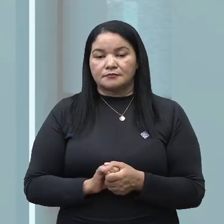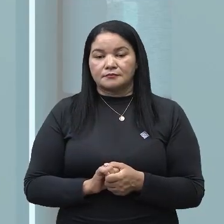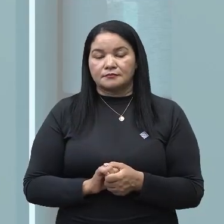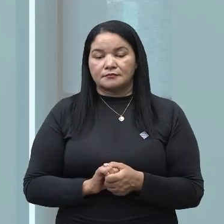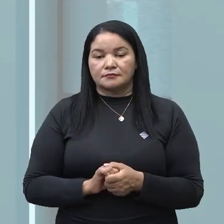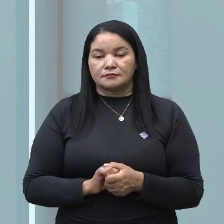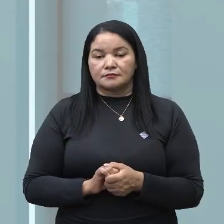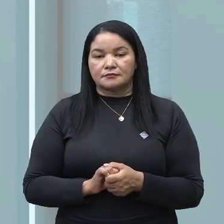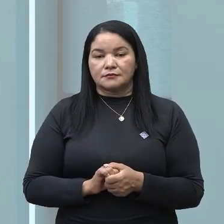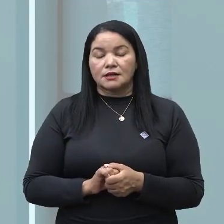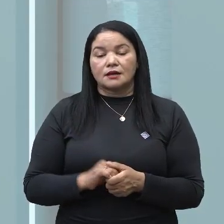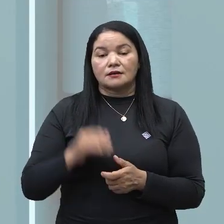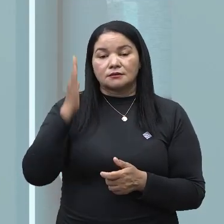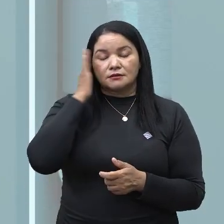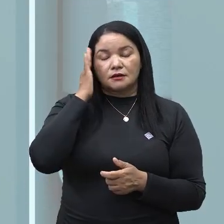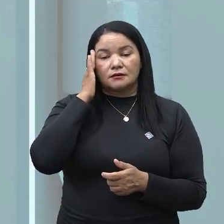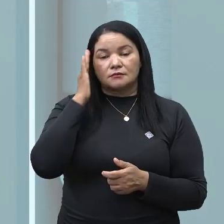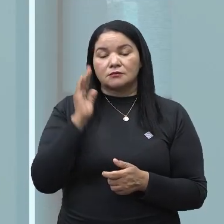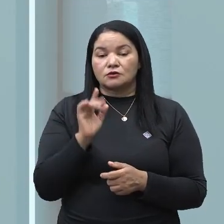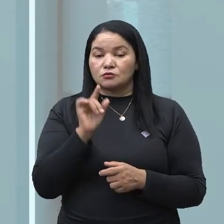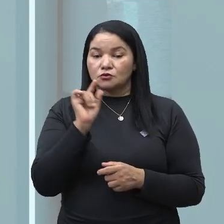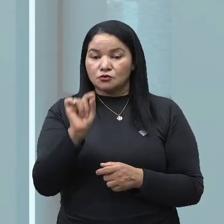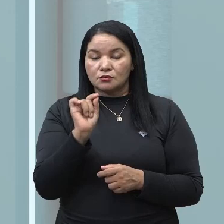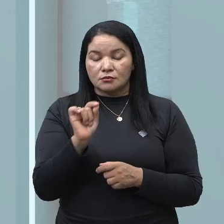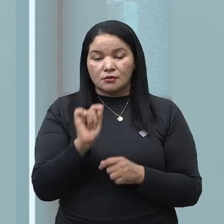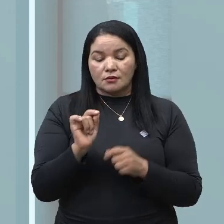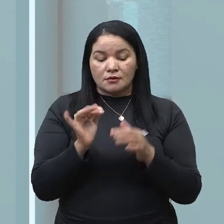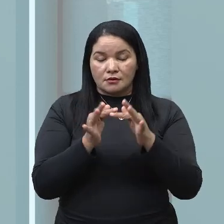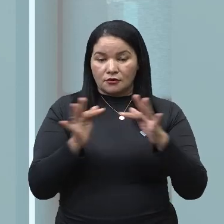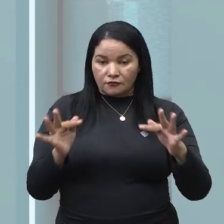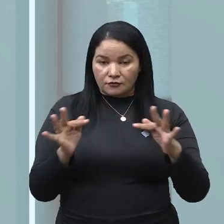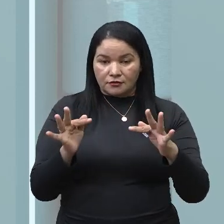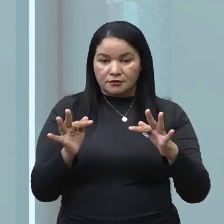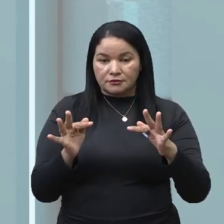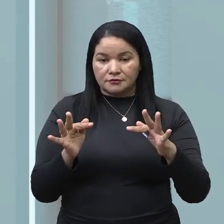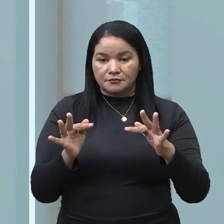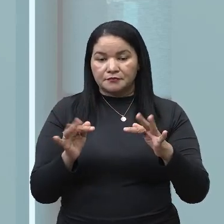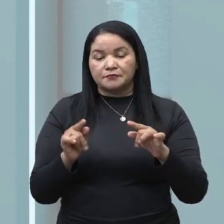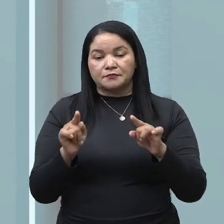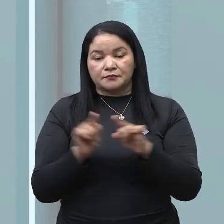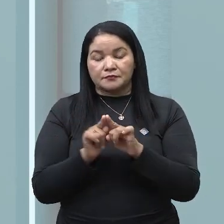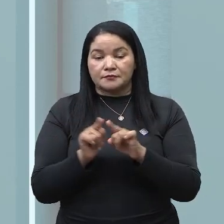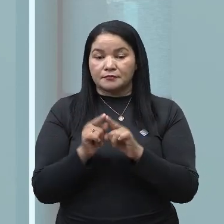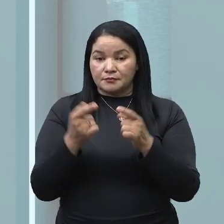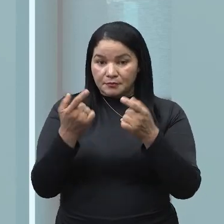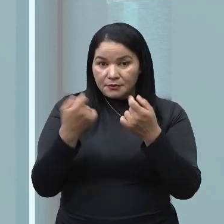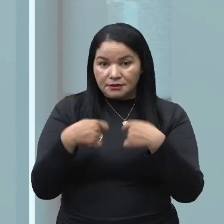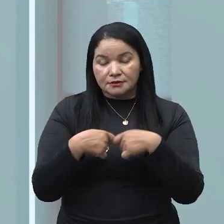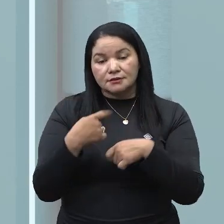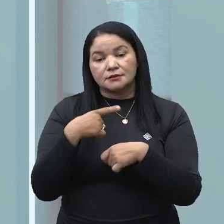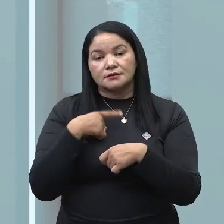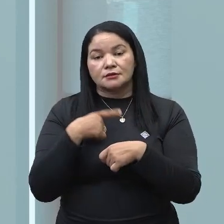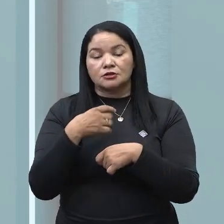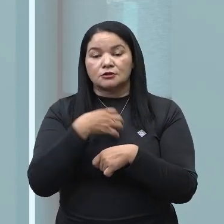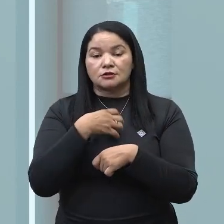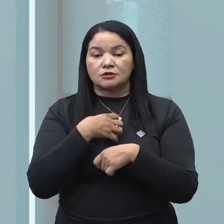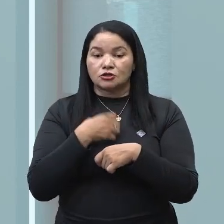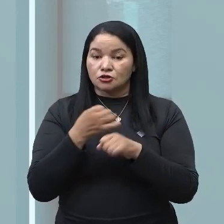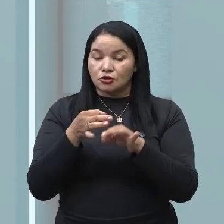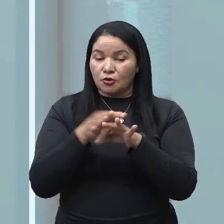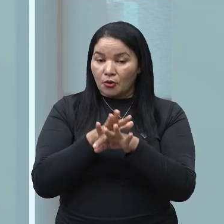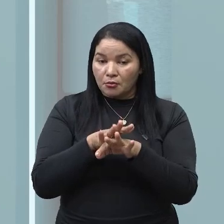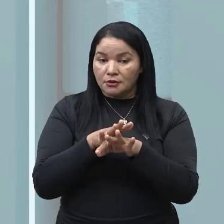Sabemos aí o que é uma frase, né? Ela vai ter um sentido completo, vai ter um sentido,